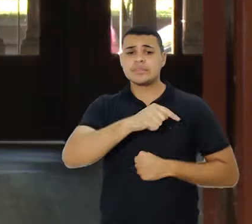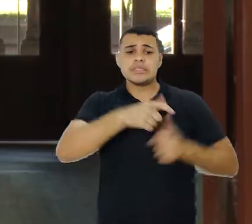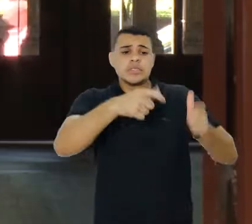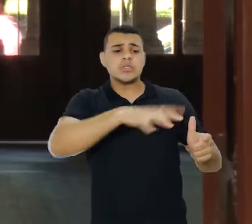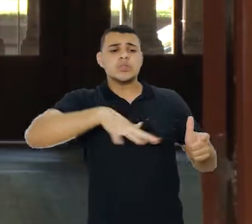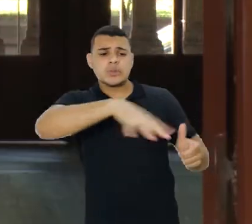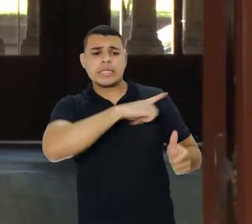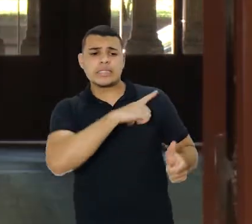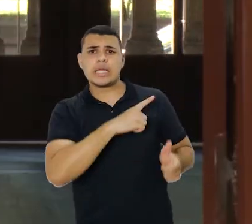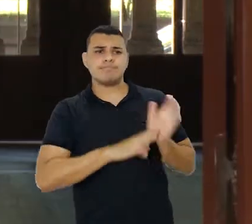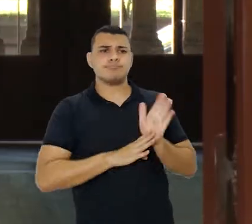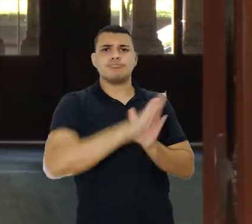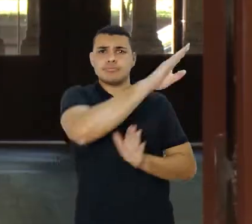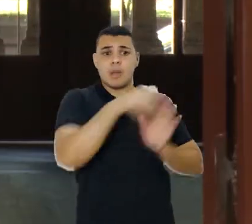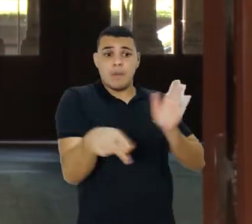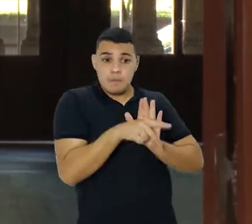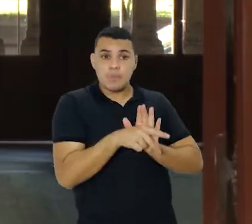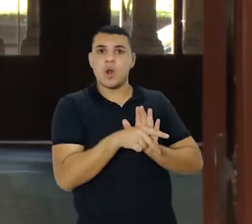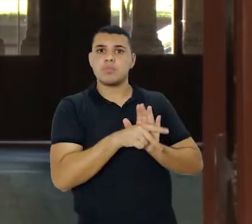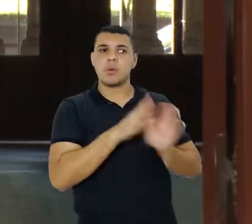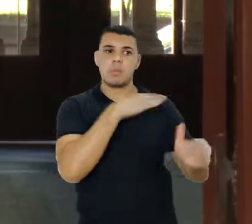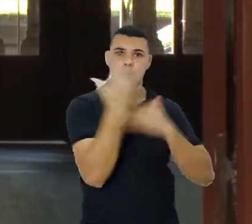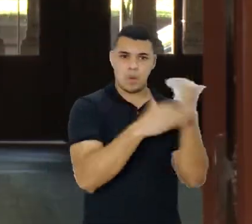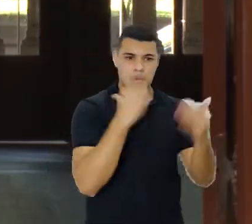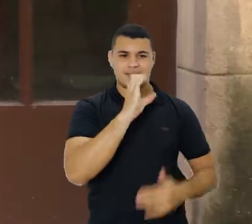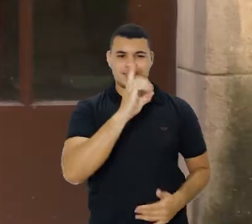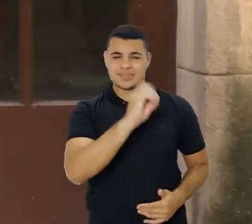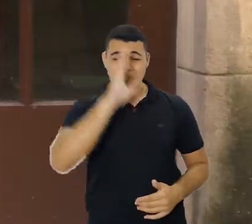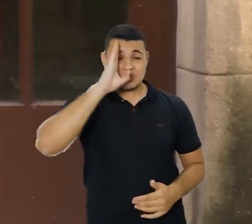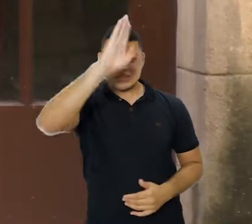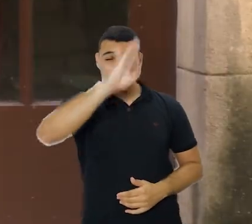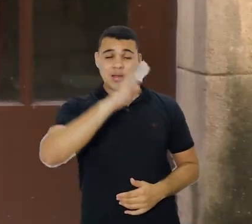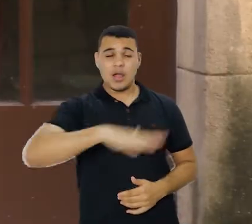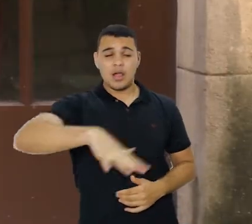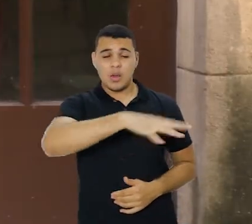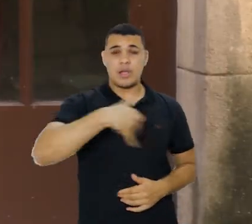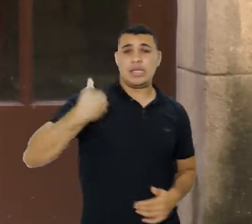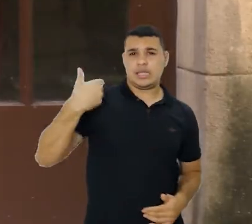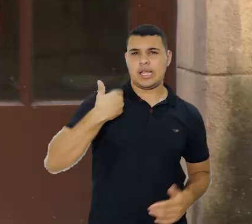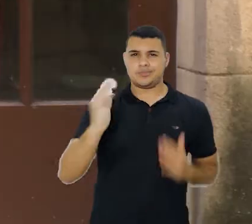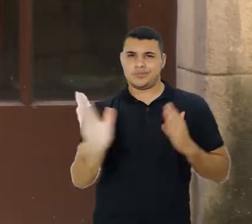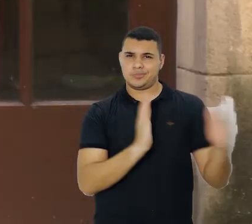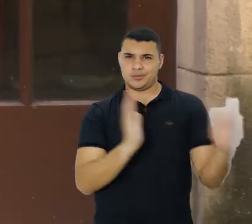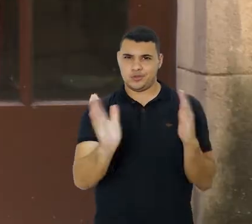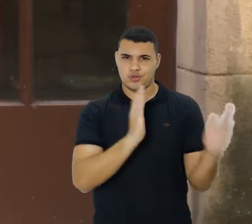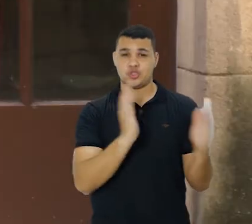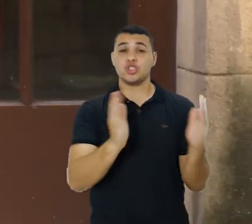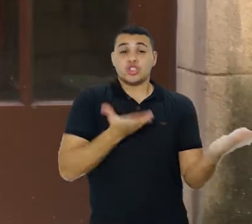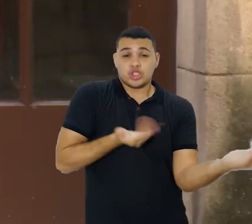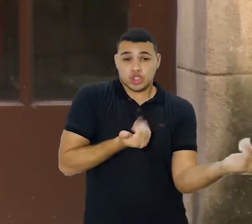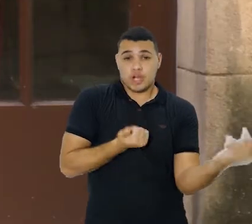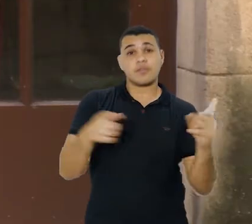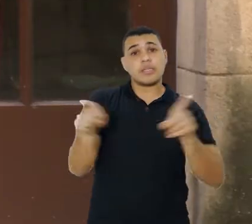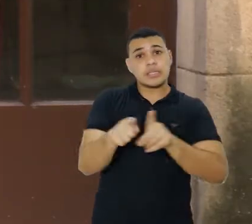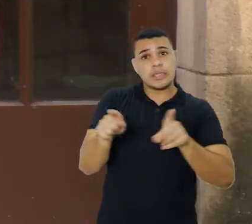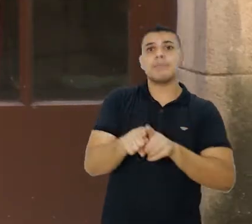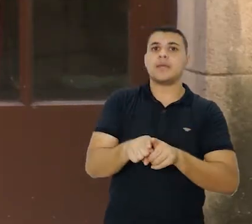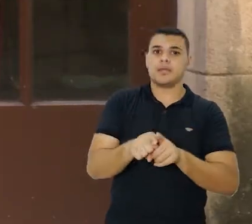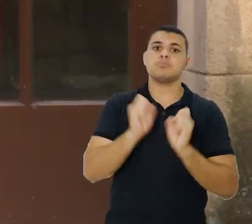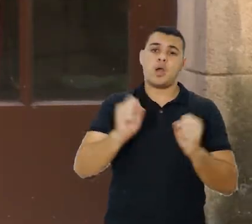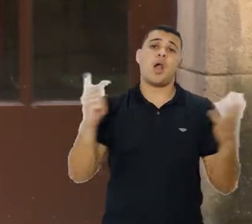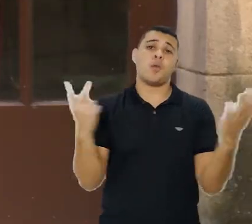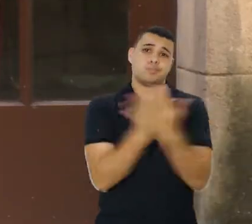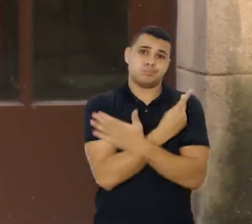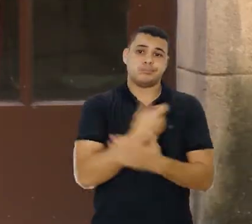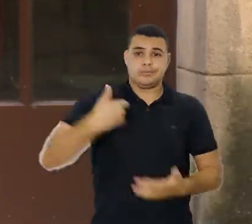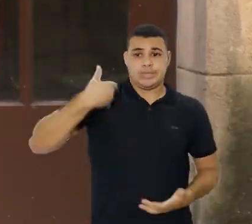de mortalidade, né, maiores os riscos de morte, principalmente nas idades mais jovens, menor a expectativa